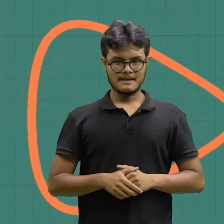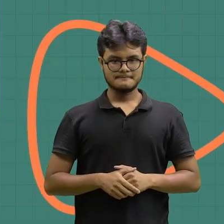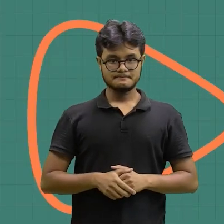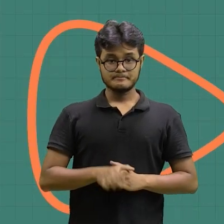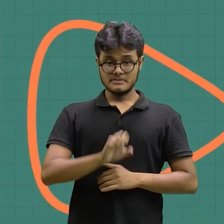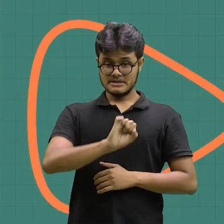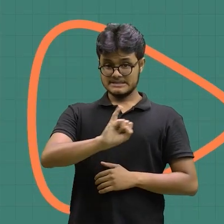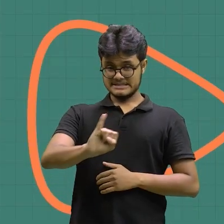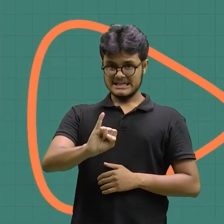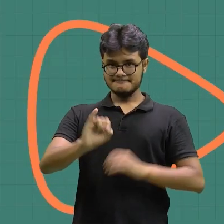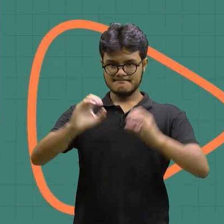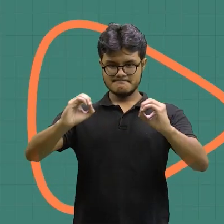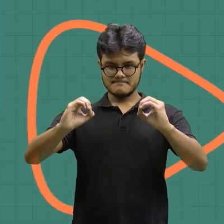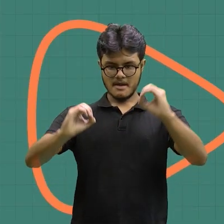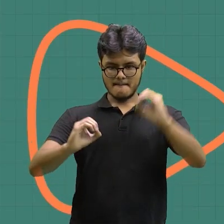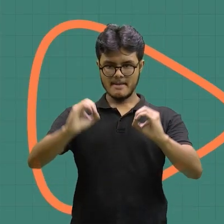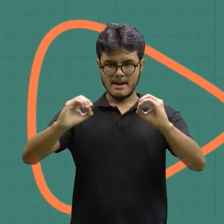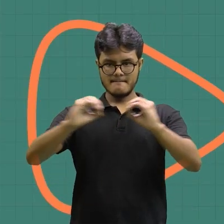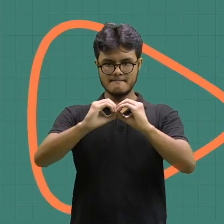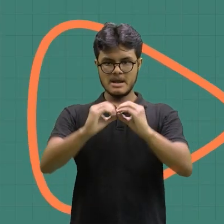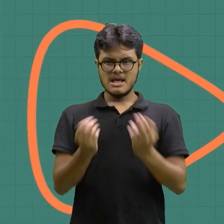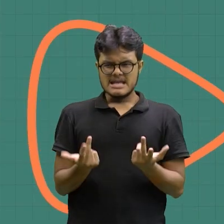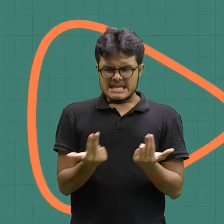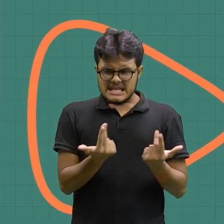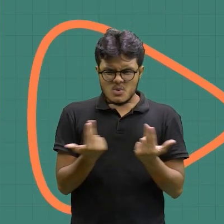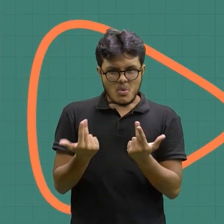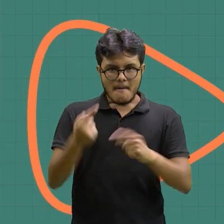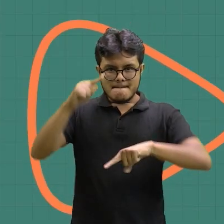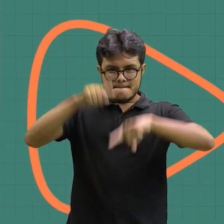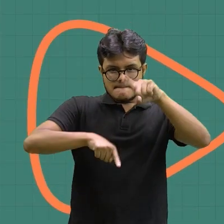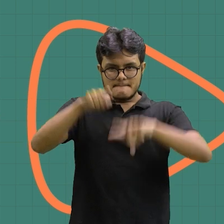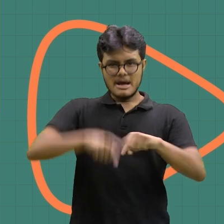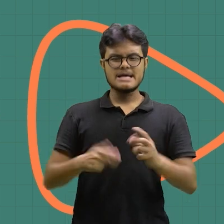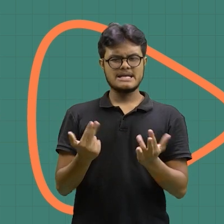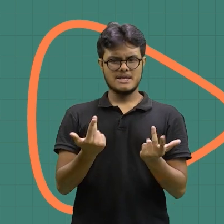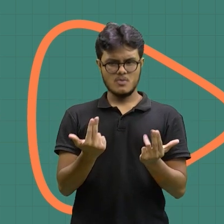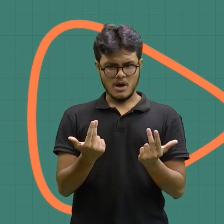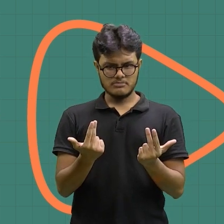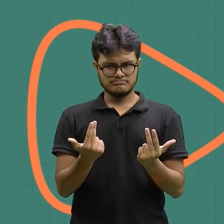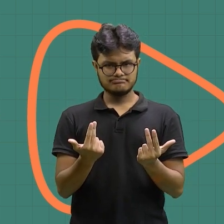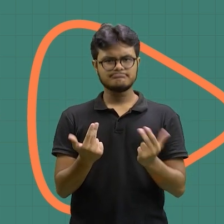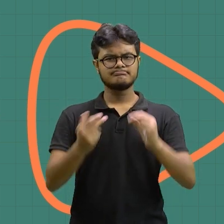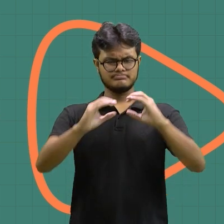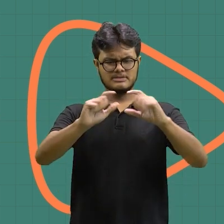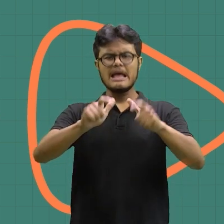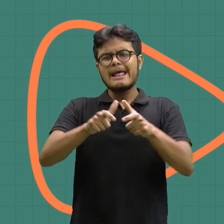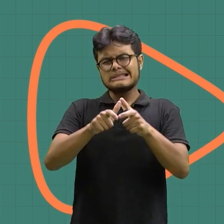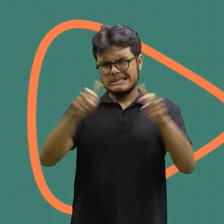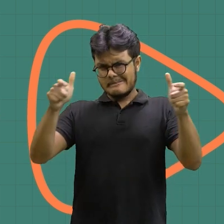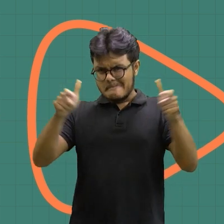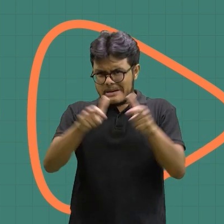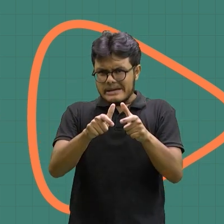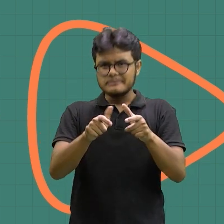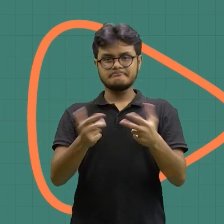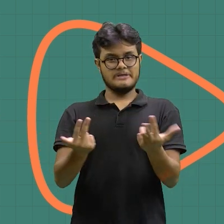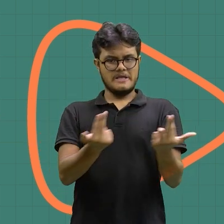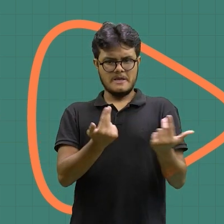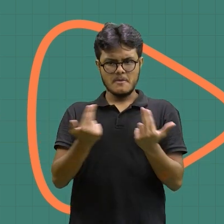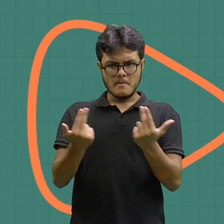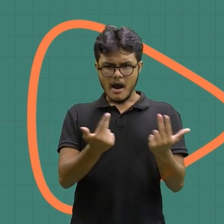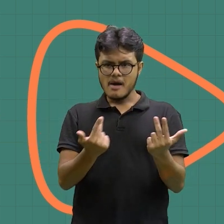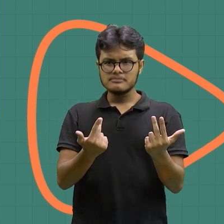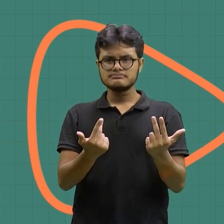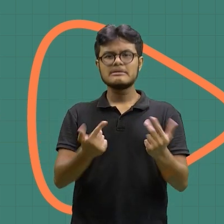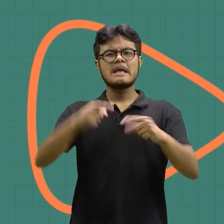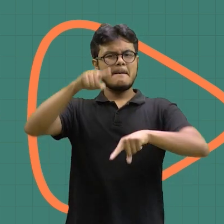tenho dois corpos que são idênticos, idênticos significa que eles têm mesmo tamanho, e são